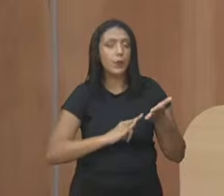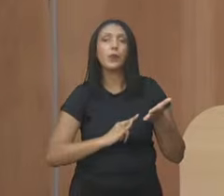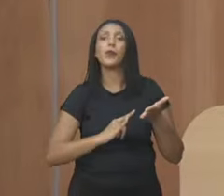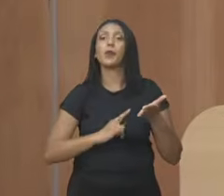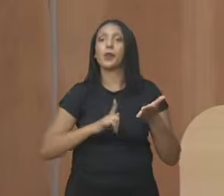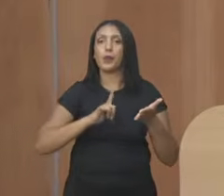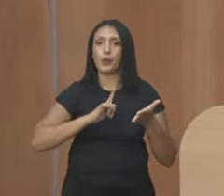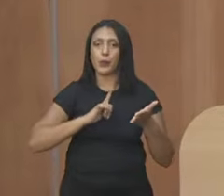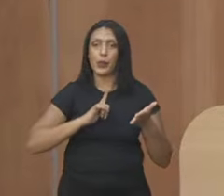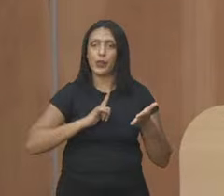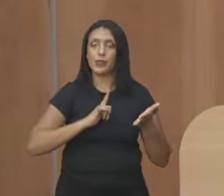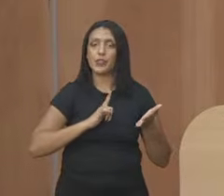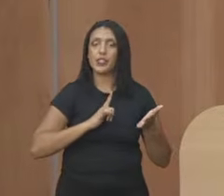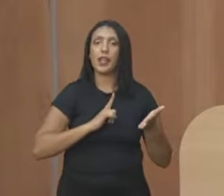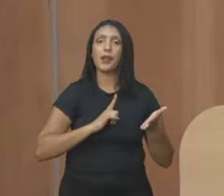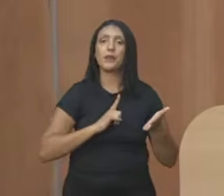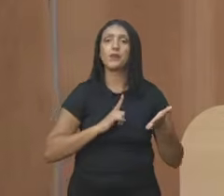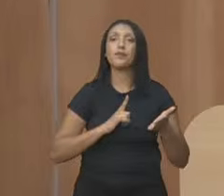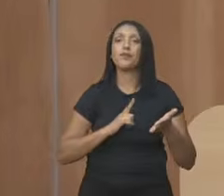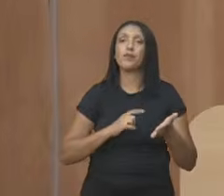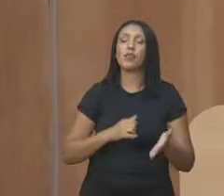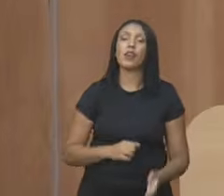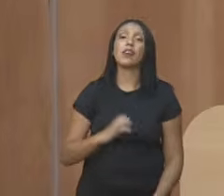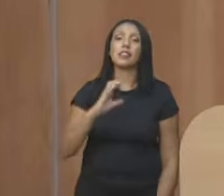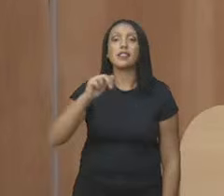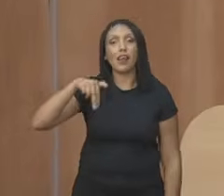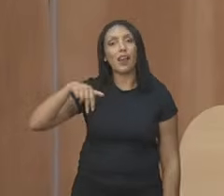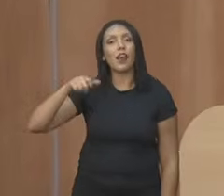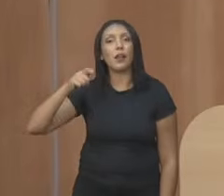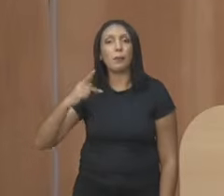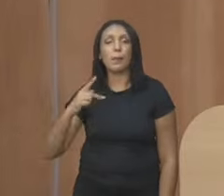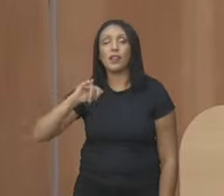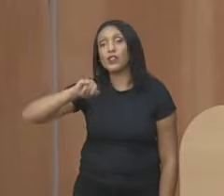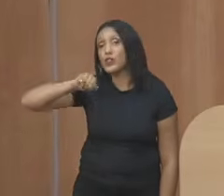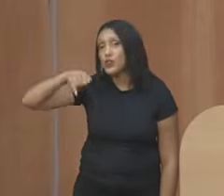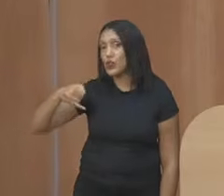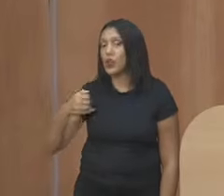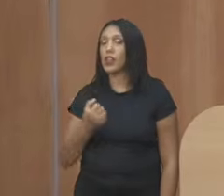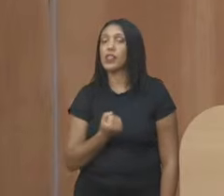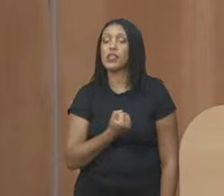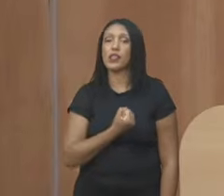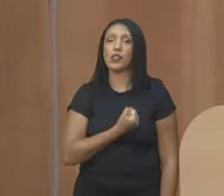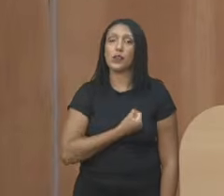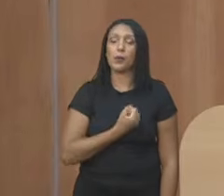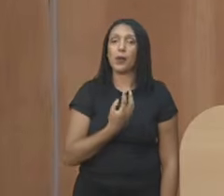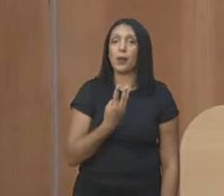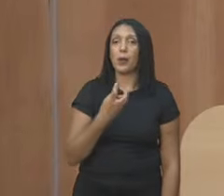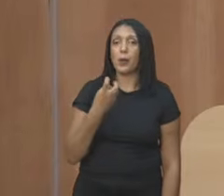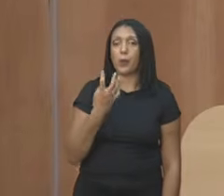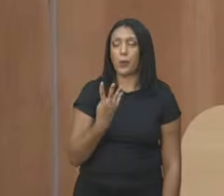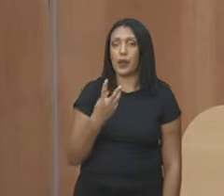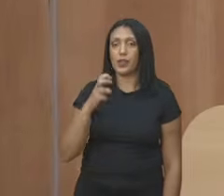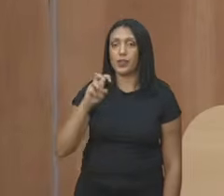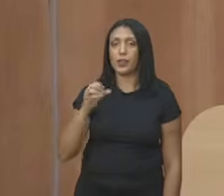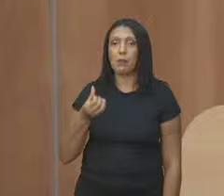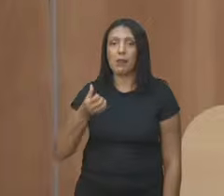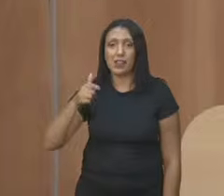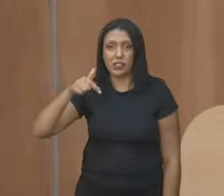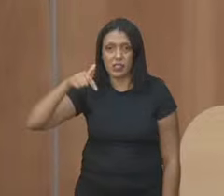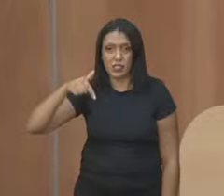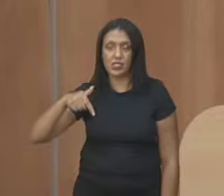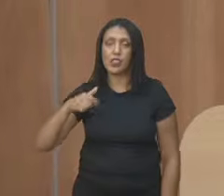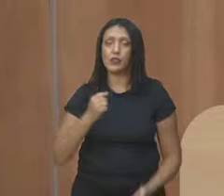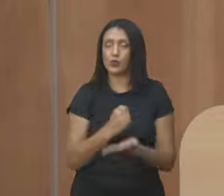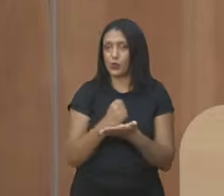pessoa jurídica de Itaboral, sobre o número 4567, cujo filial